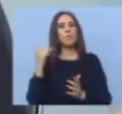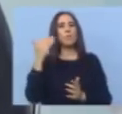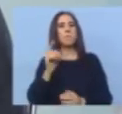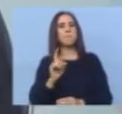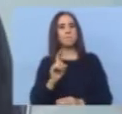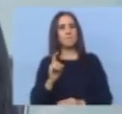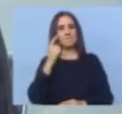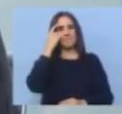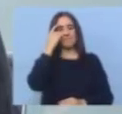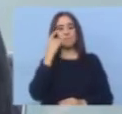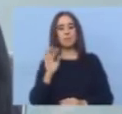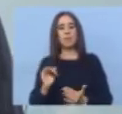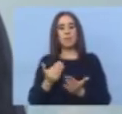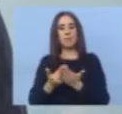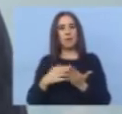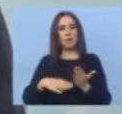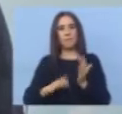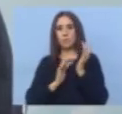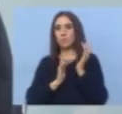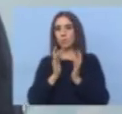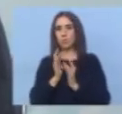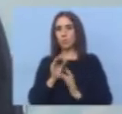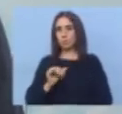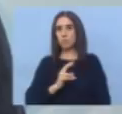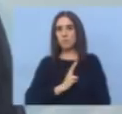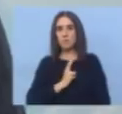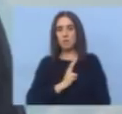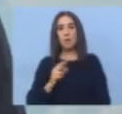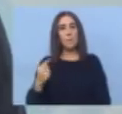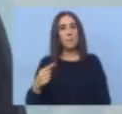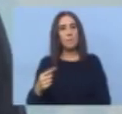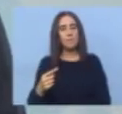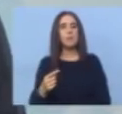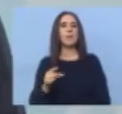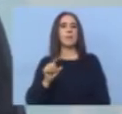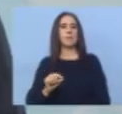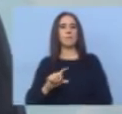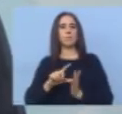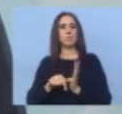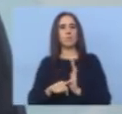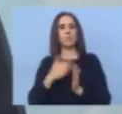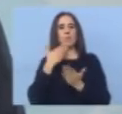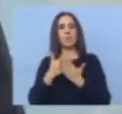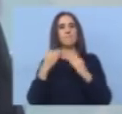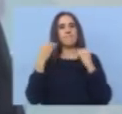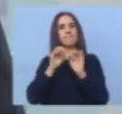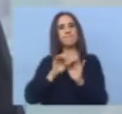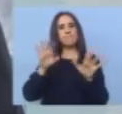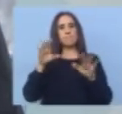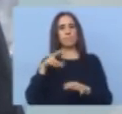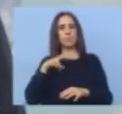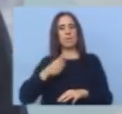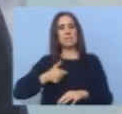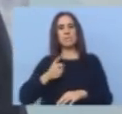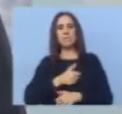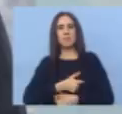queriam muito levar Jesus à universidade, para o seu dia-a-dia, e também um projeto que evangelizasse Portugal, principalmente